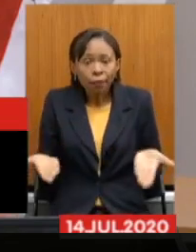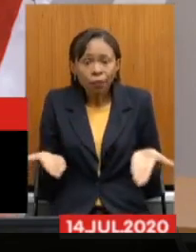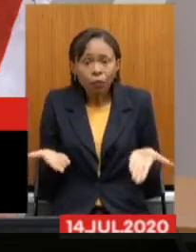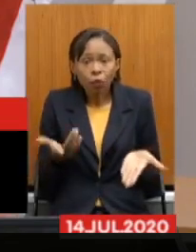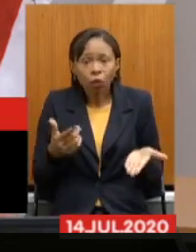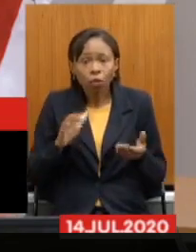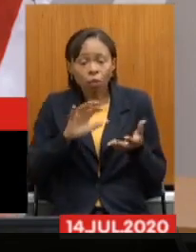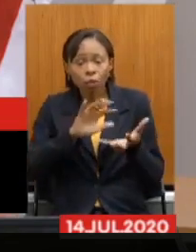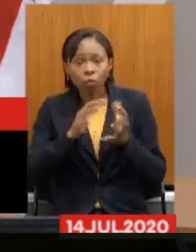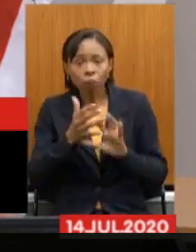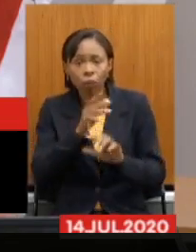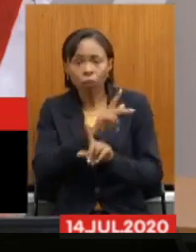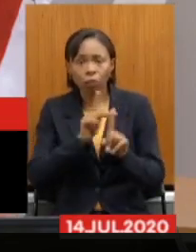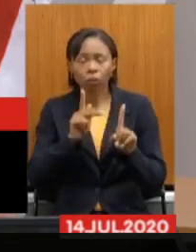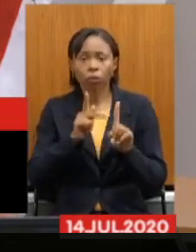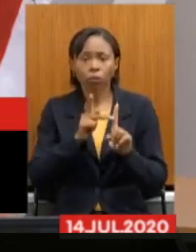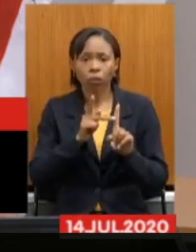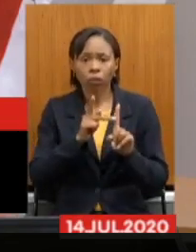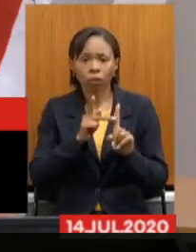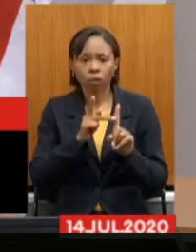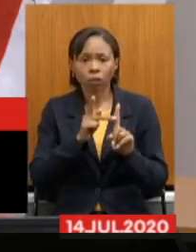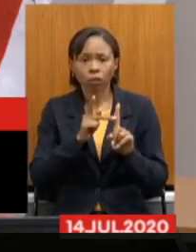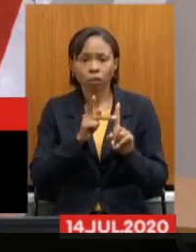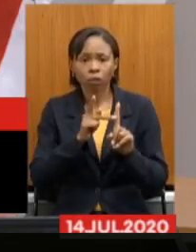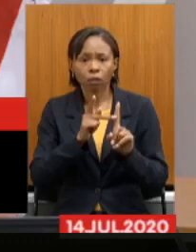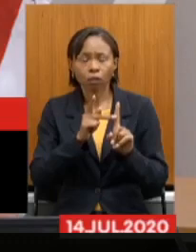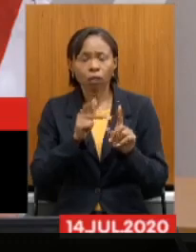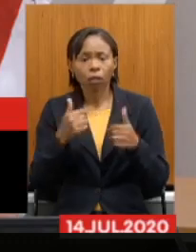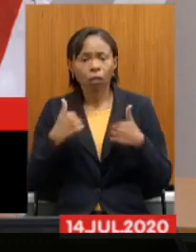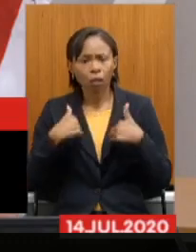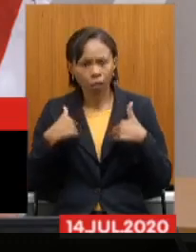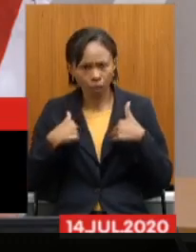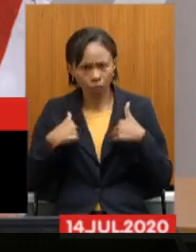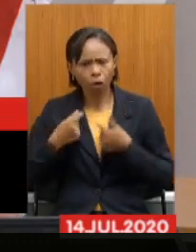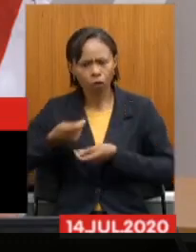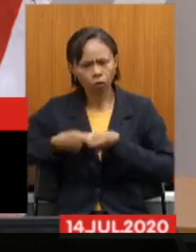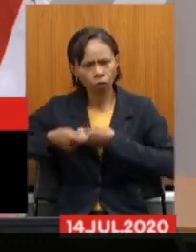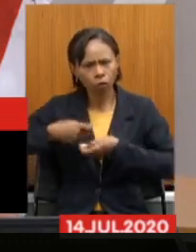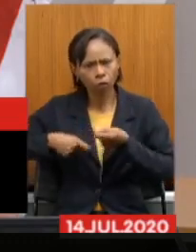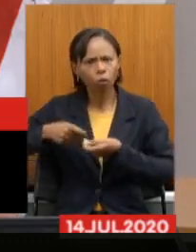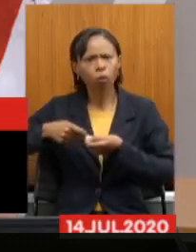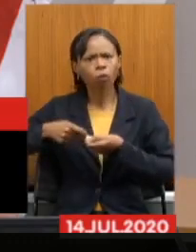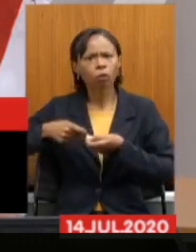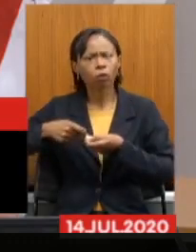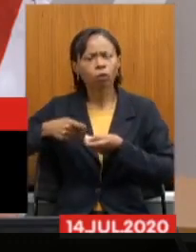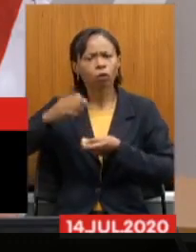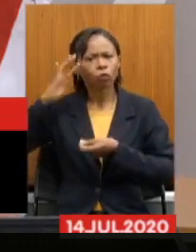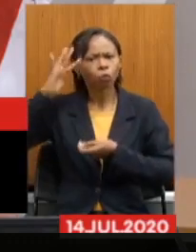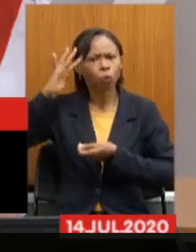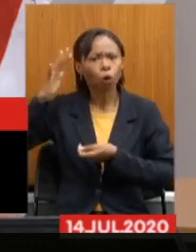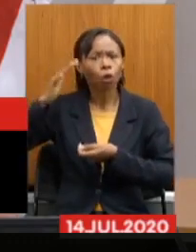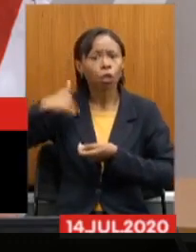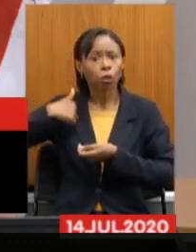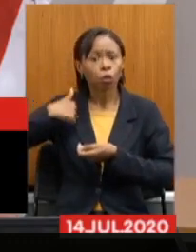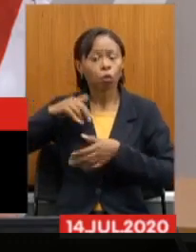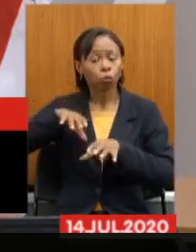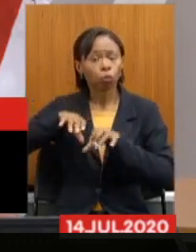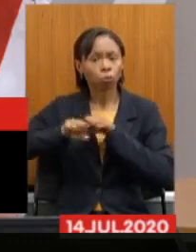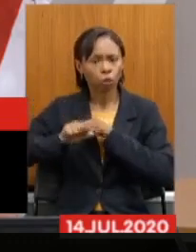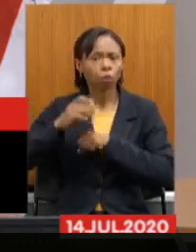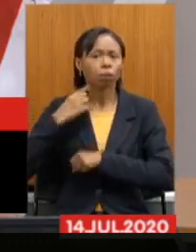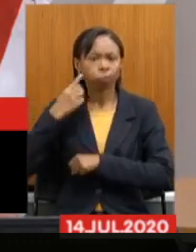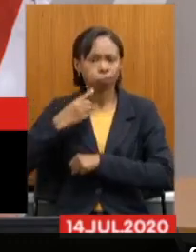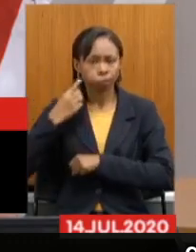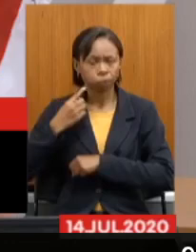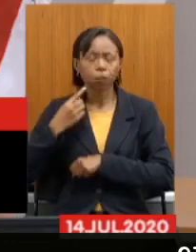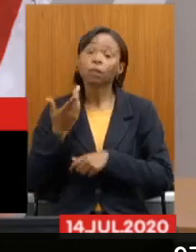reforma da Previdência, eu, por ser administrador, filósofo e também formado em Direito, eu tenho que